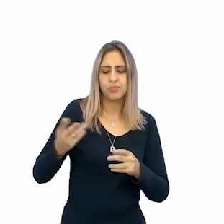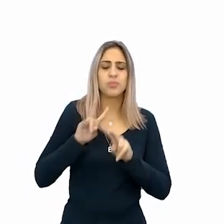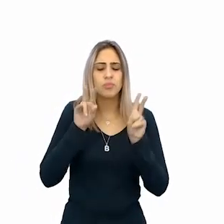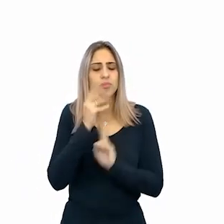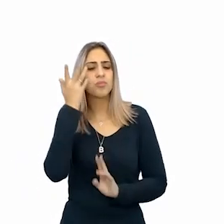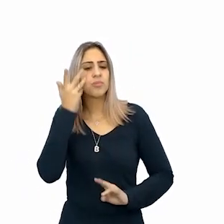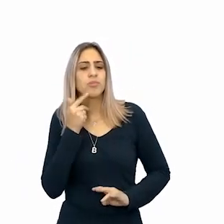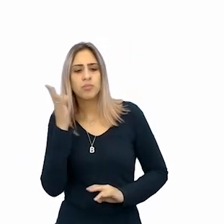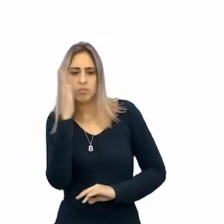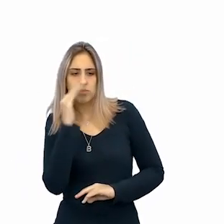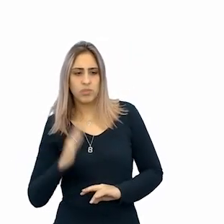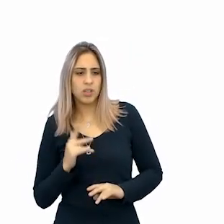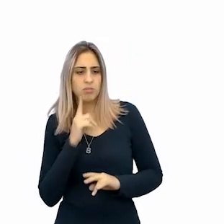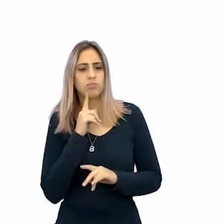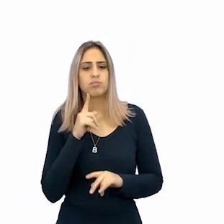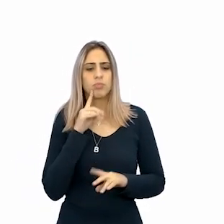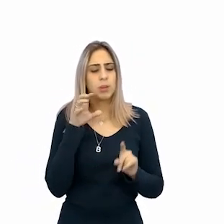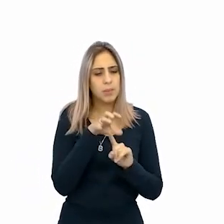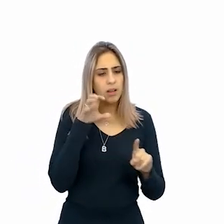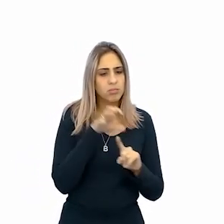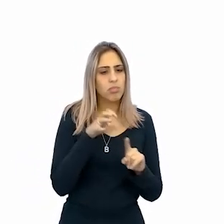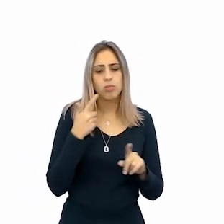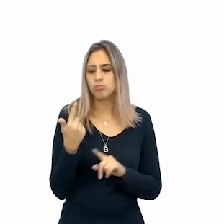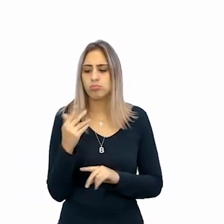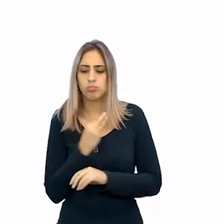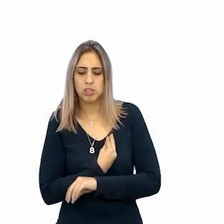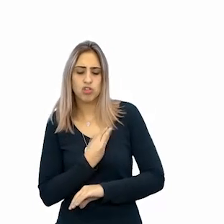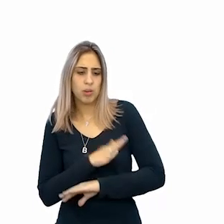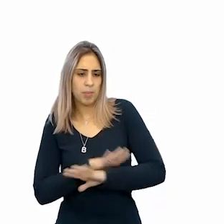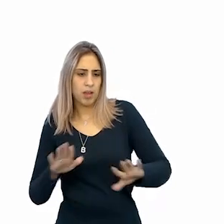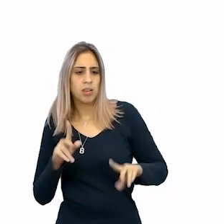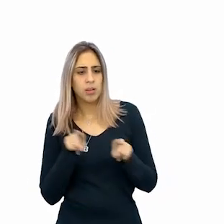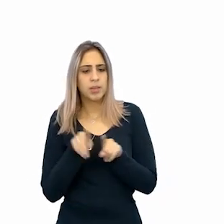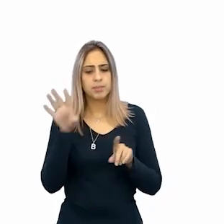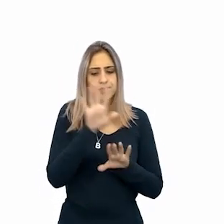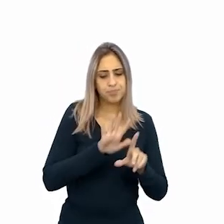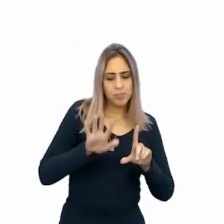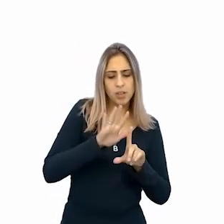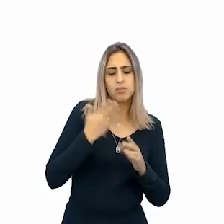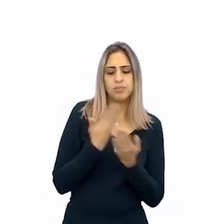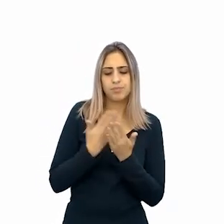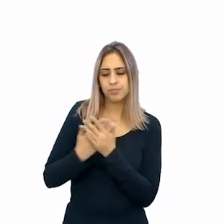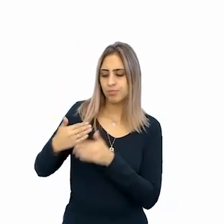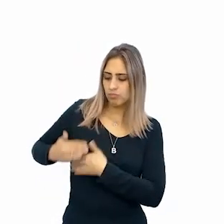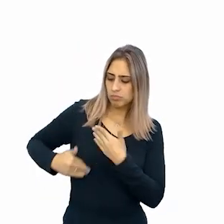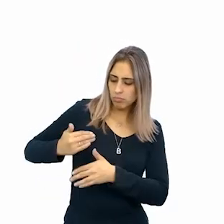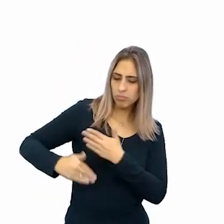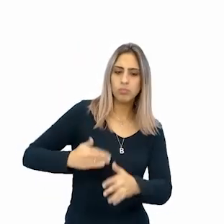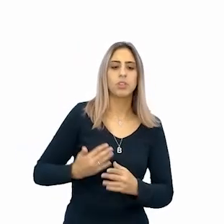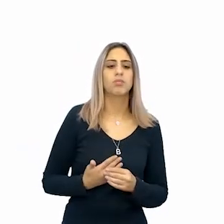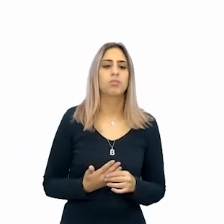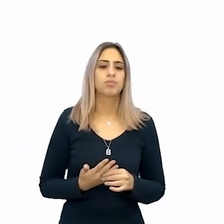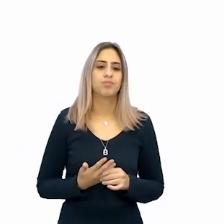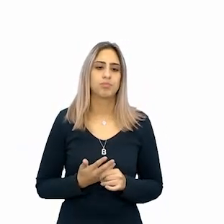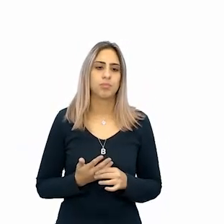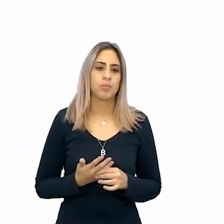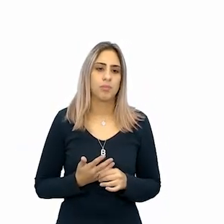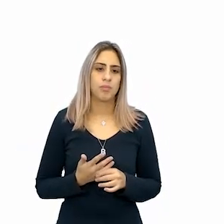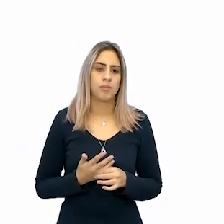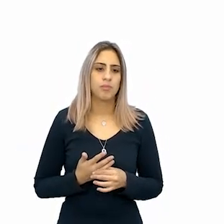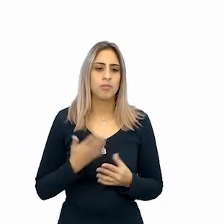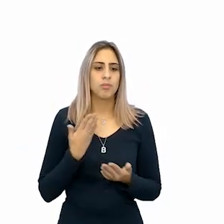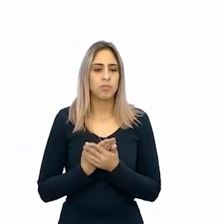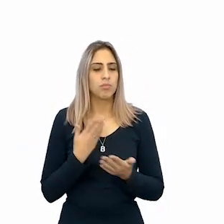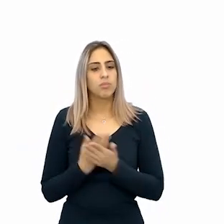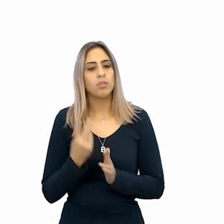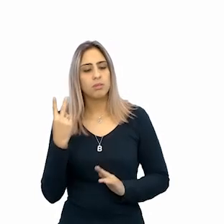animais brasileiros ameaçados de extinção, imagens de animais que serão estudados ao longo da sequência. E, na aula